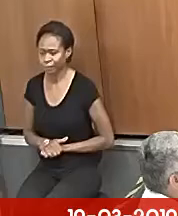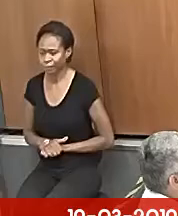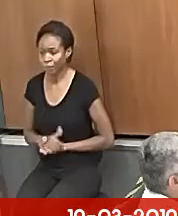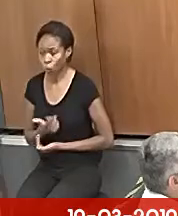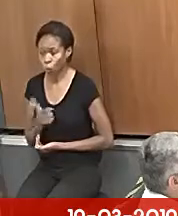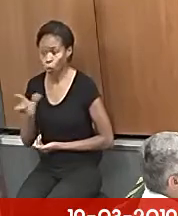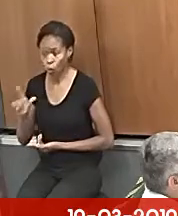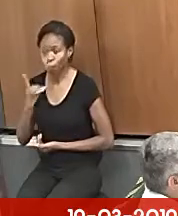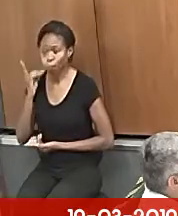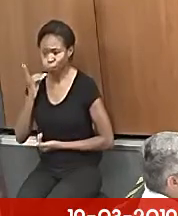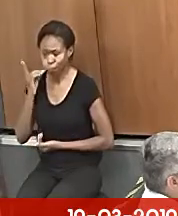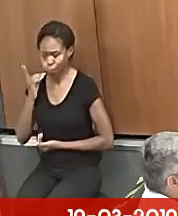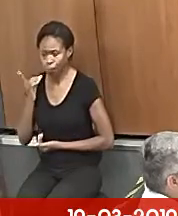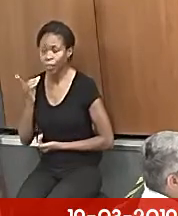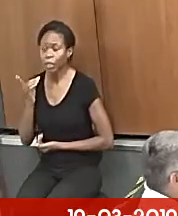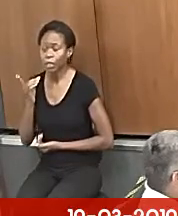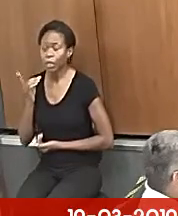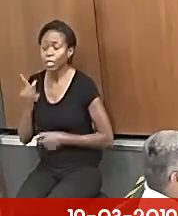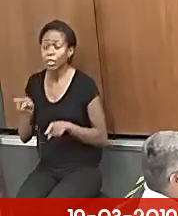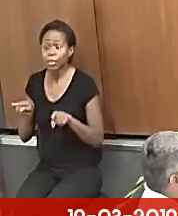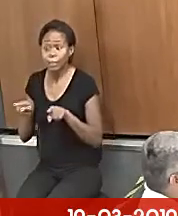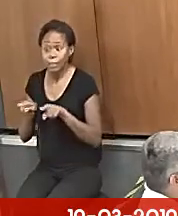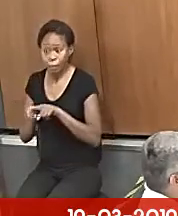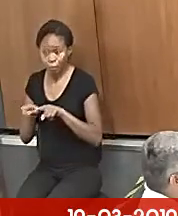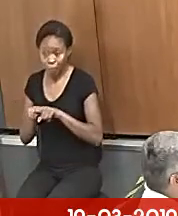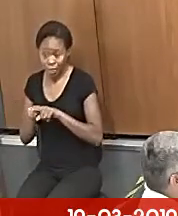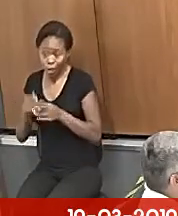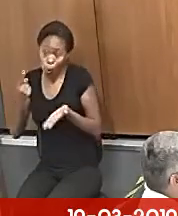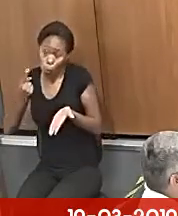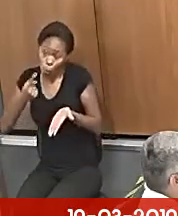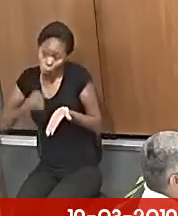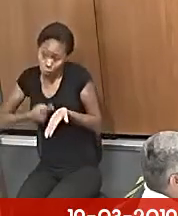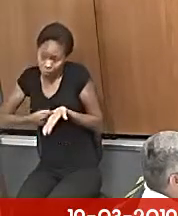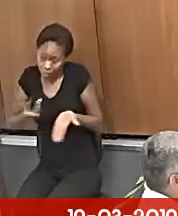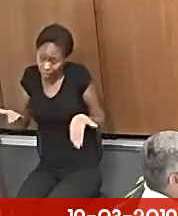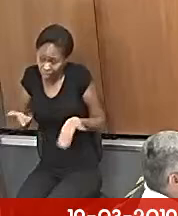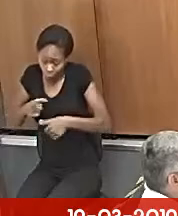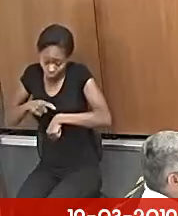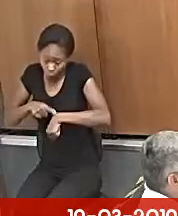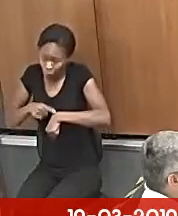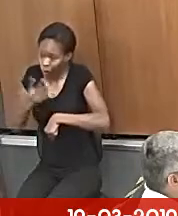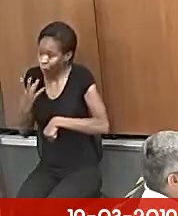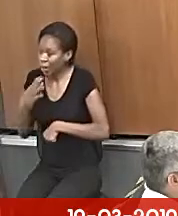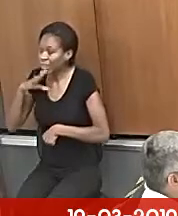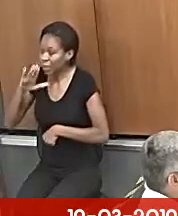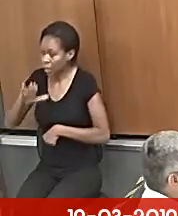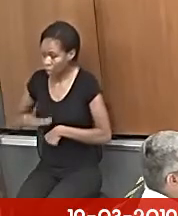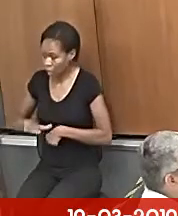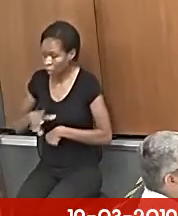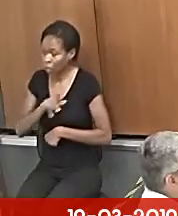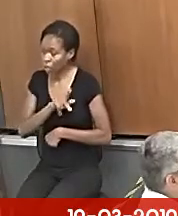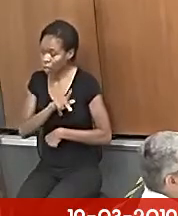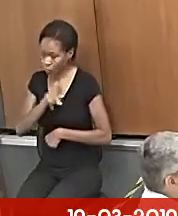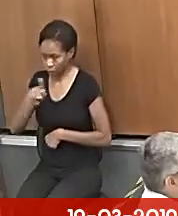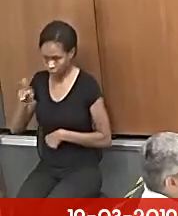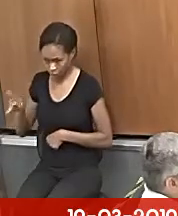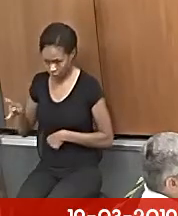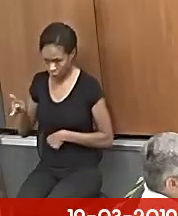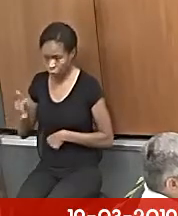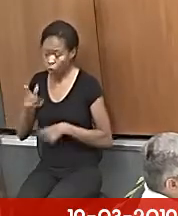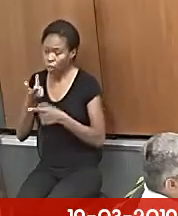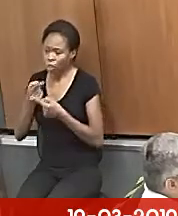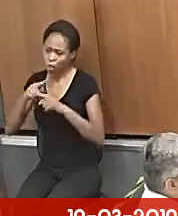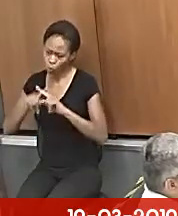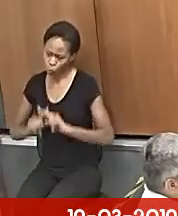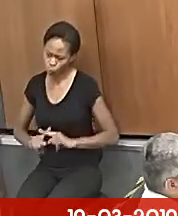guilherme eu também eu tenho compromisso agora 16 horas o presidente da comissão de esporte nessa casa eu acho que é um